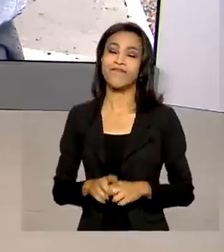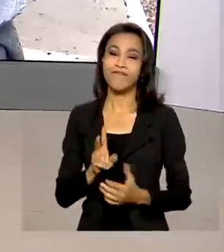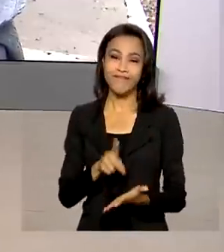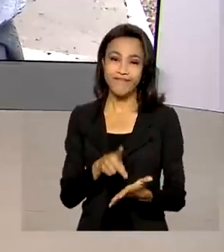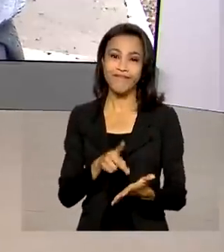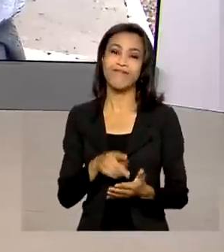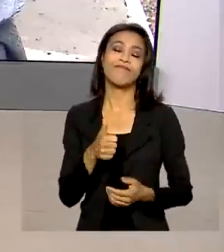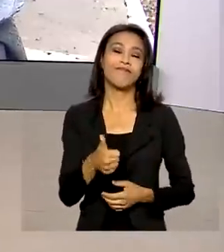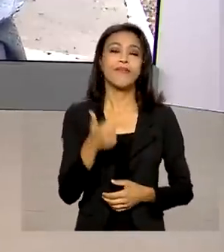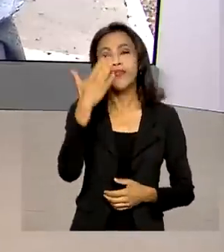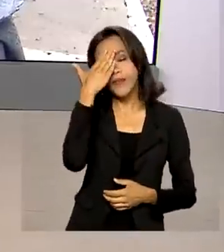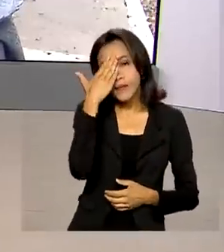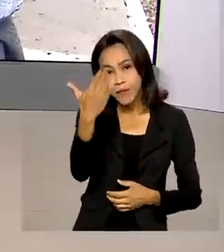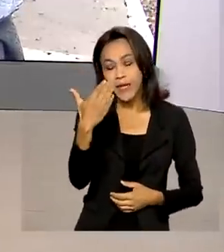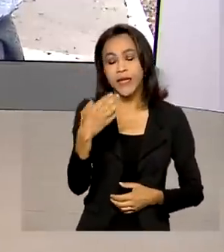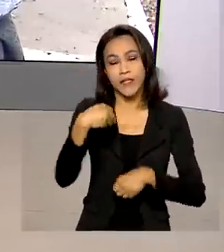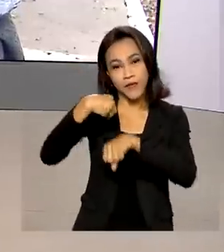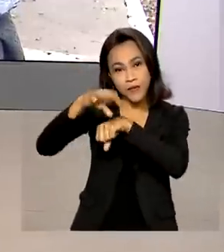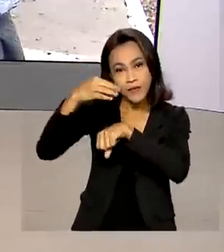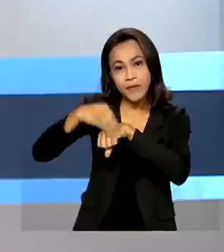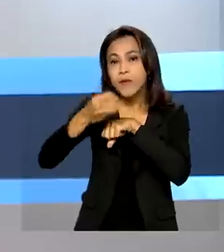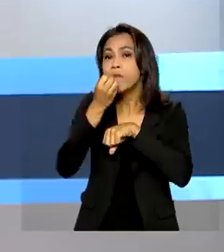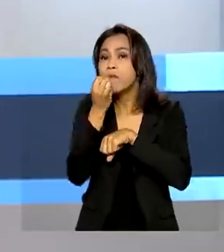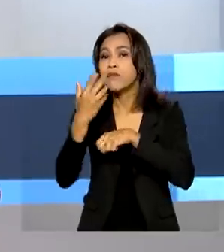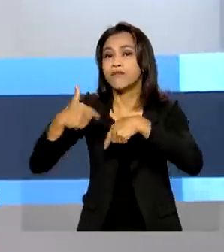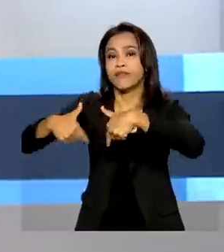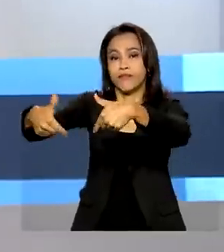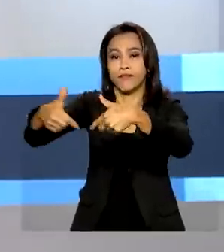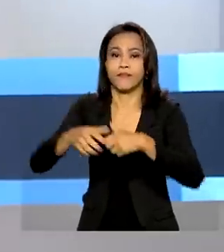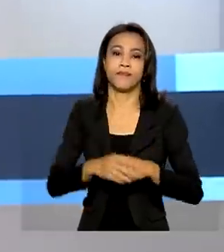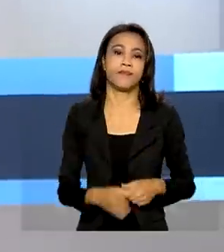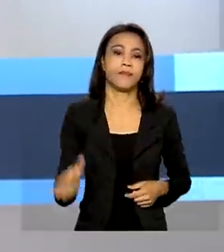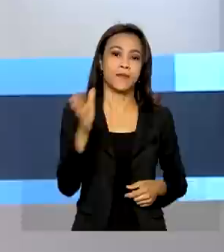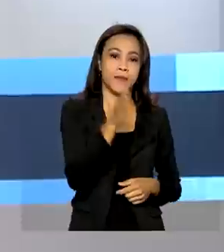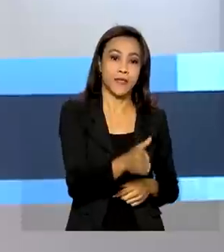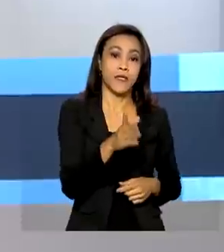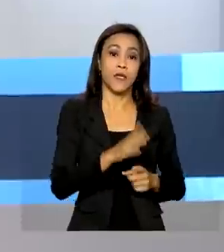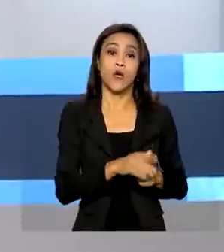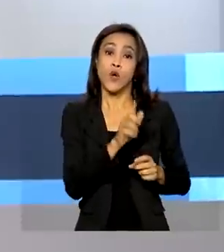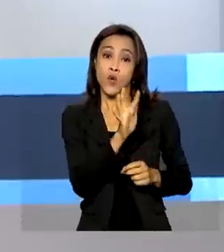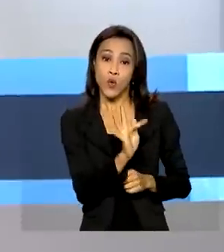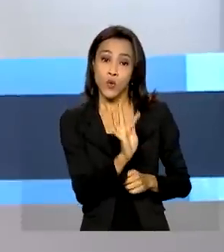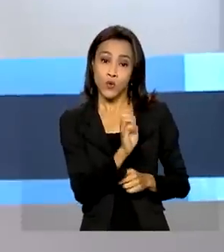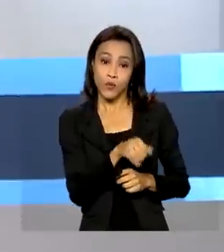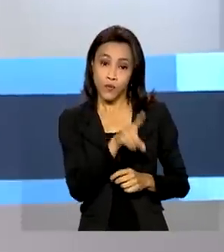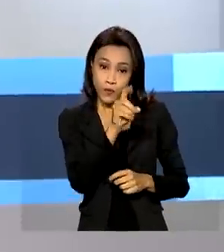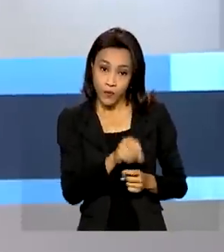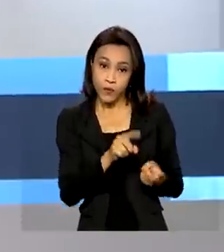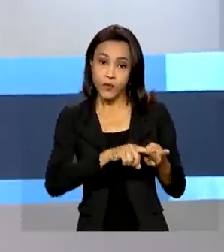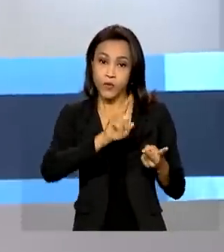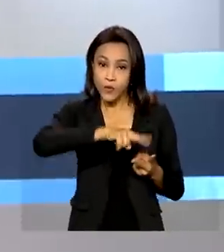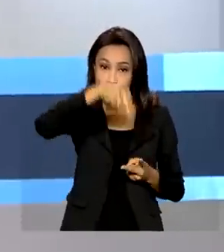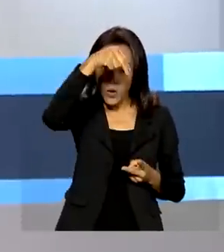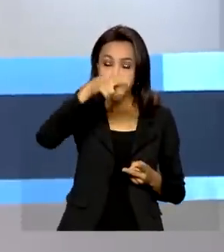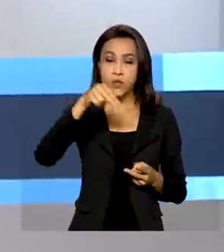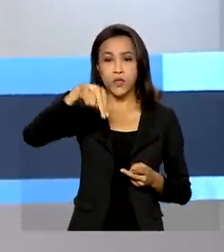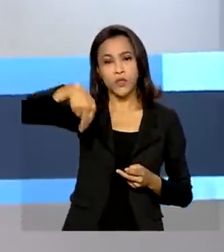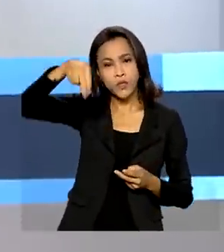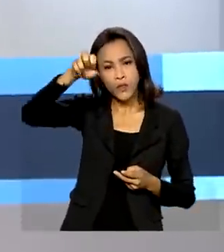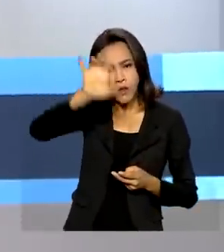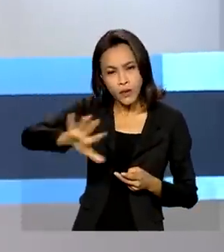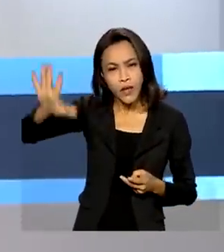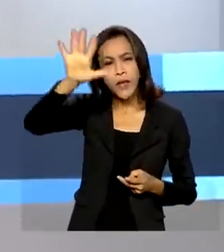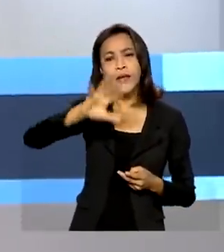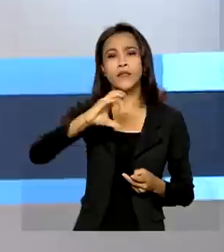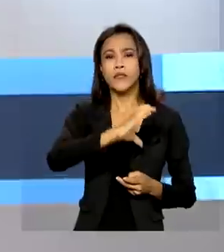verdade era que obrigada pelas suas informações bom trabalho os Fundos constitucionais do Norte Nordeste e centro-oeste